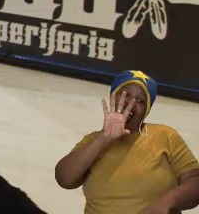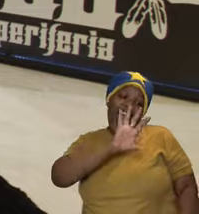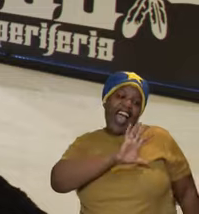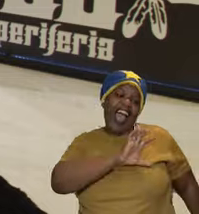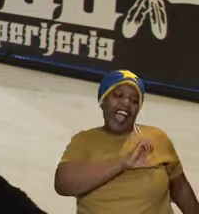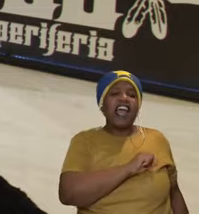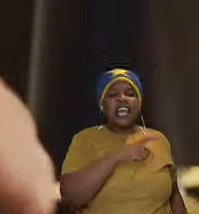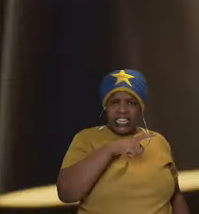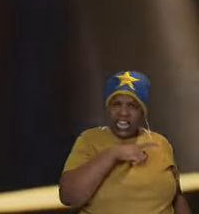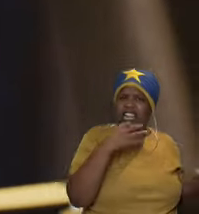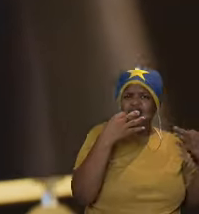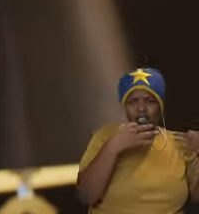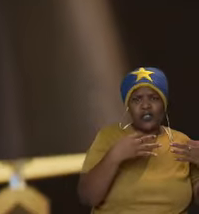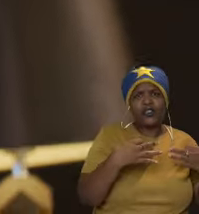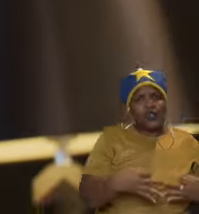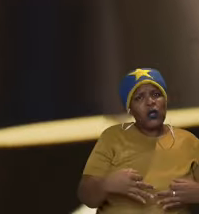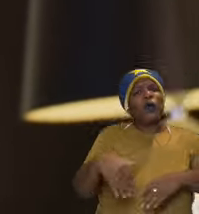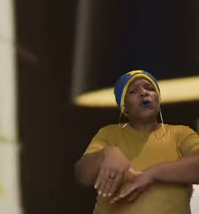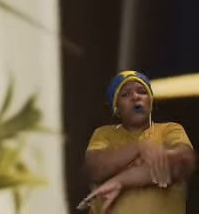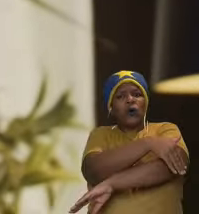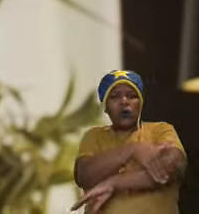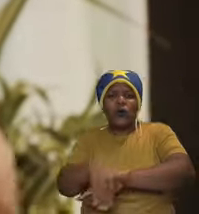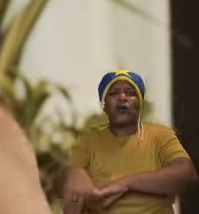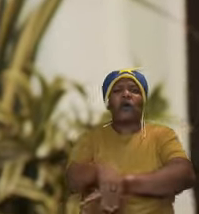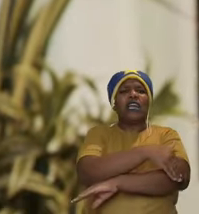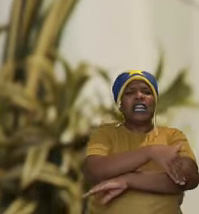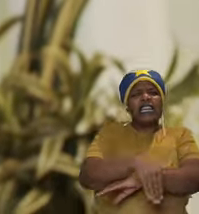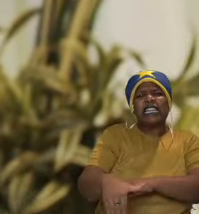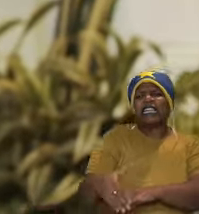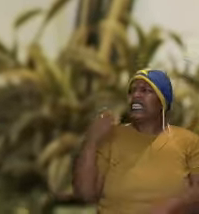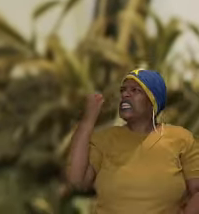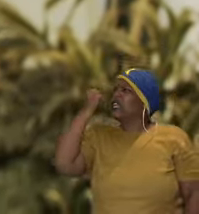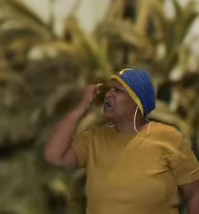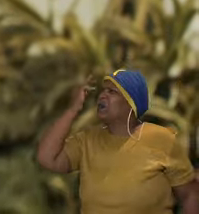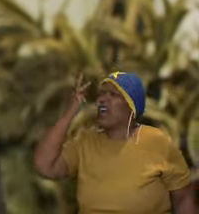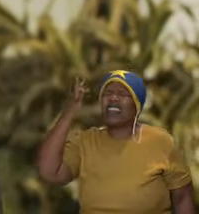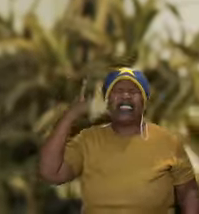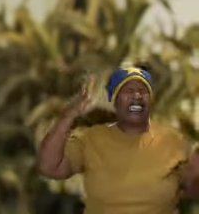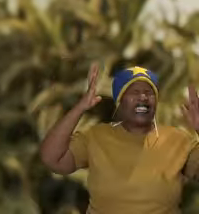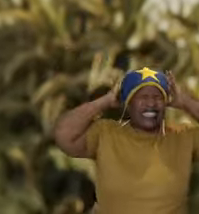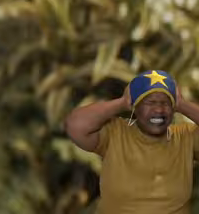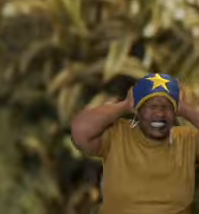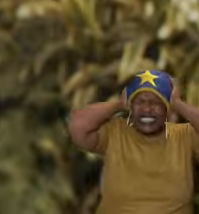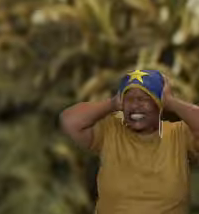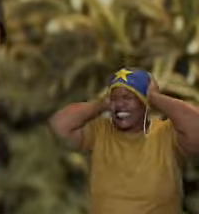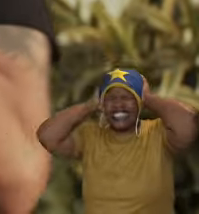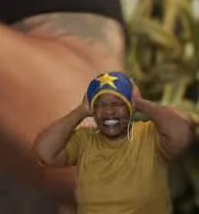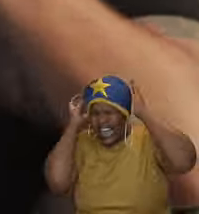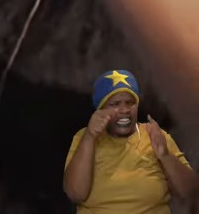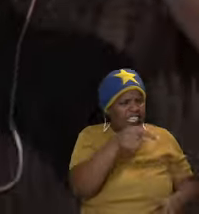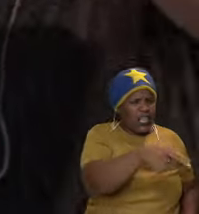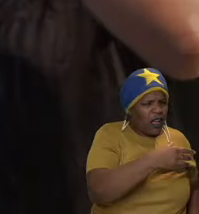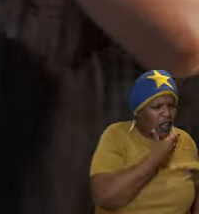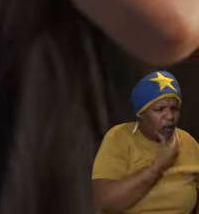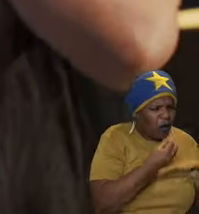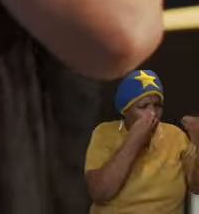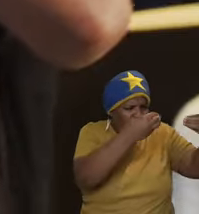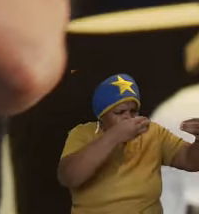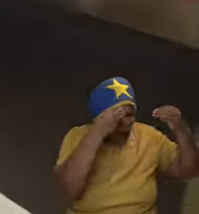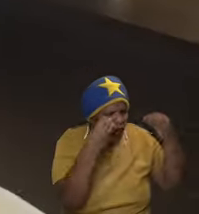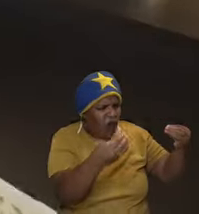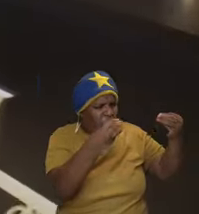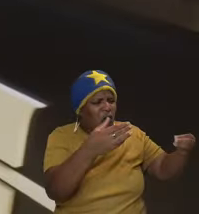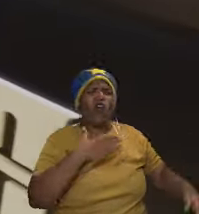não lembrou o sonaro. Deixou todo mundo sem dormir mais uma vez. Esse menino tem juízo, não encosta